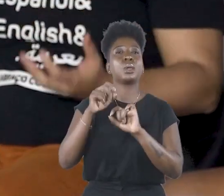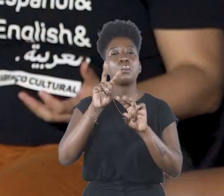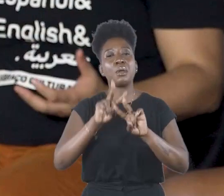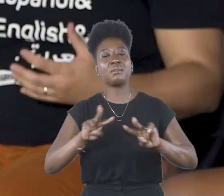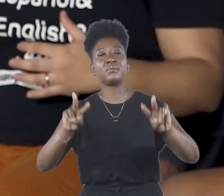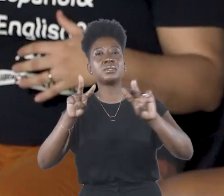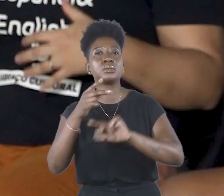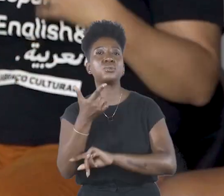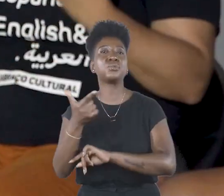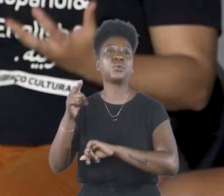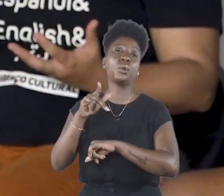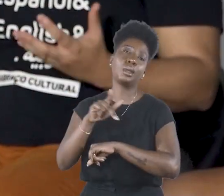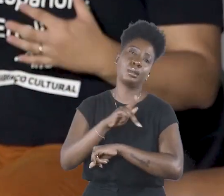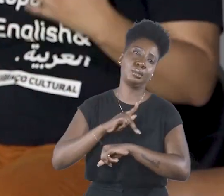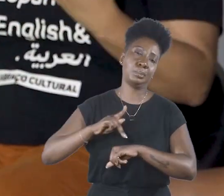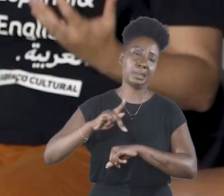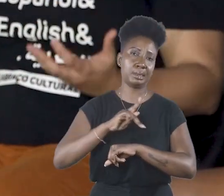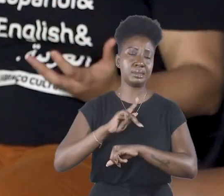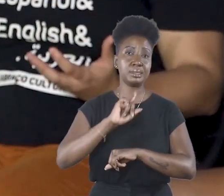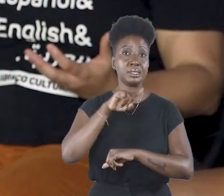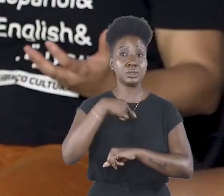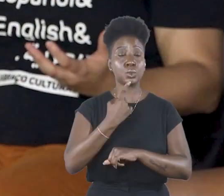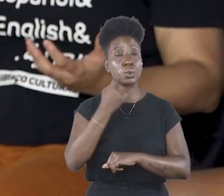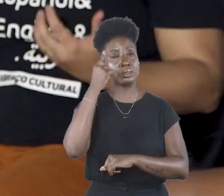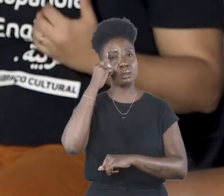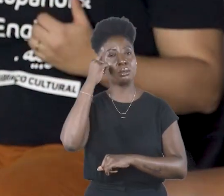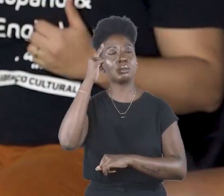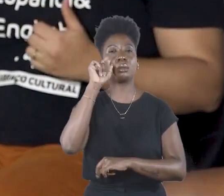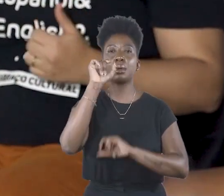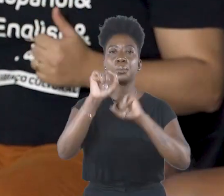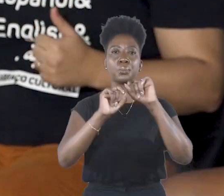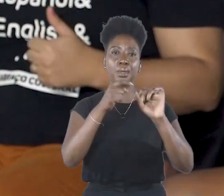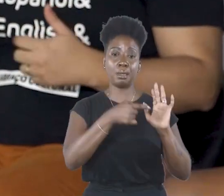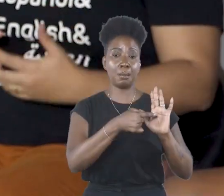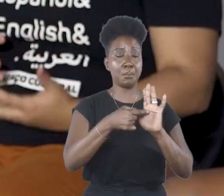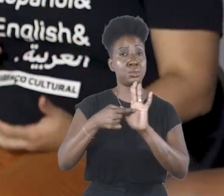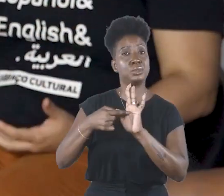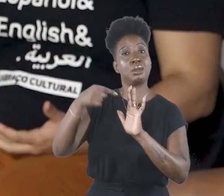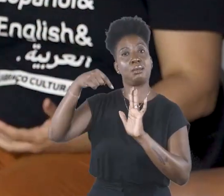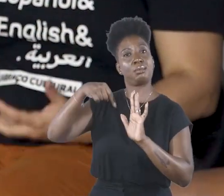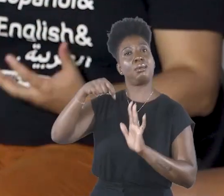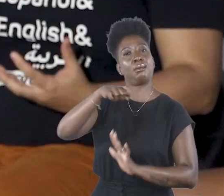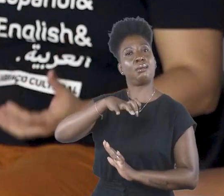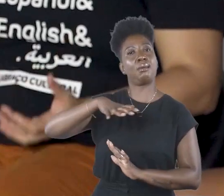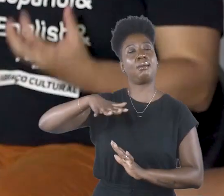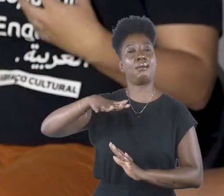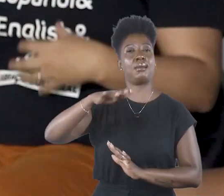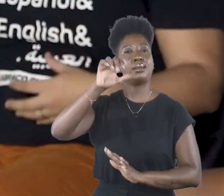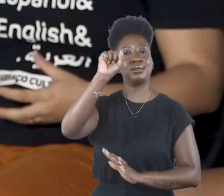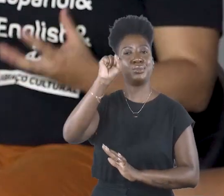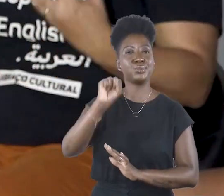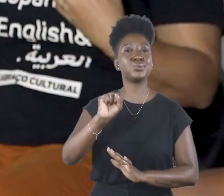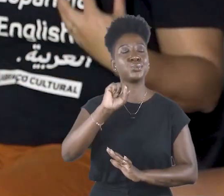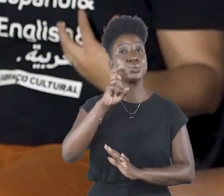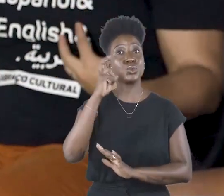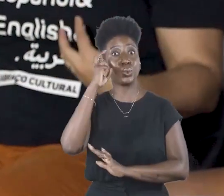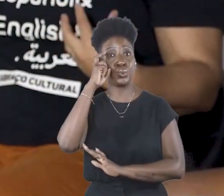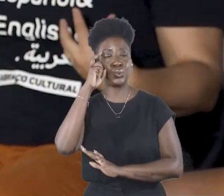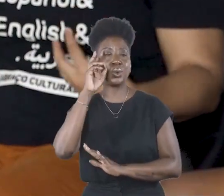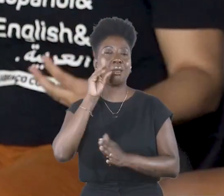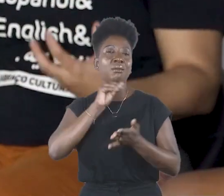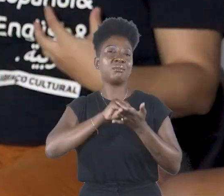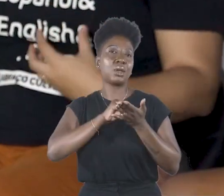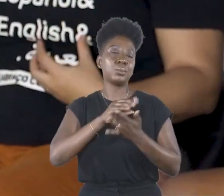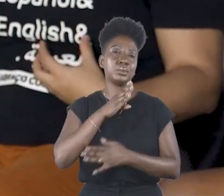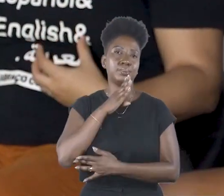eles trazem perspectivas do norte, dos países do norte. E uma das nossas intenções é justamente trazer as perspectivas do sul, dessas